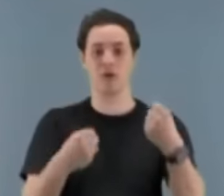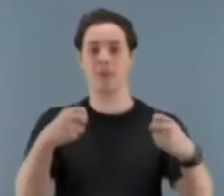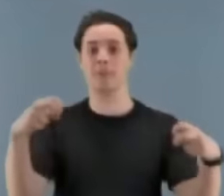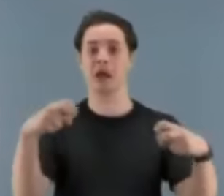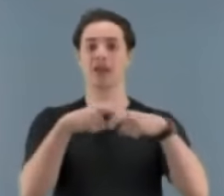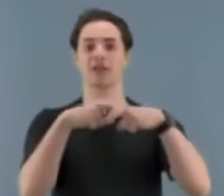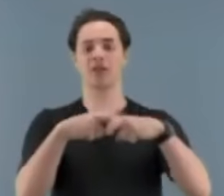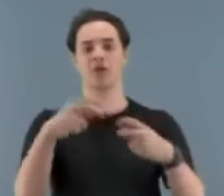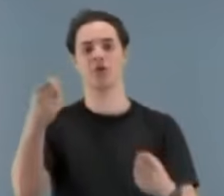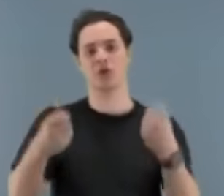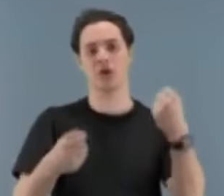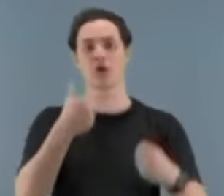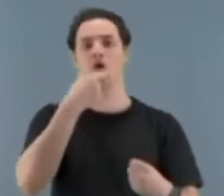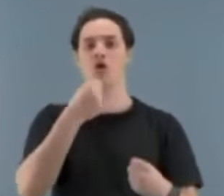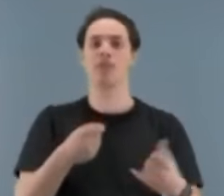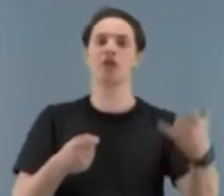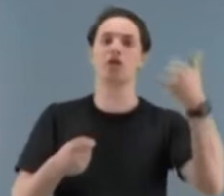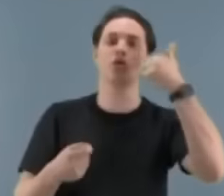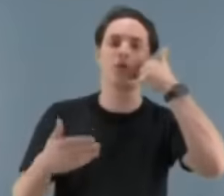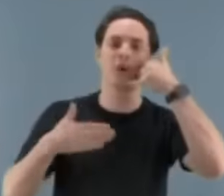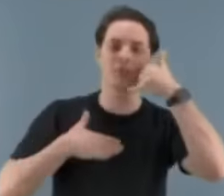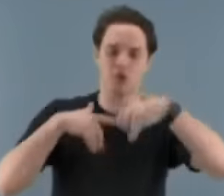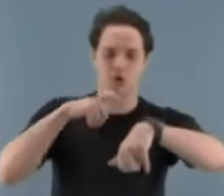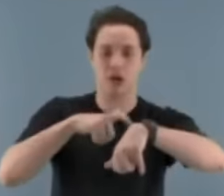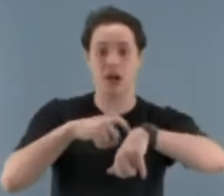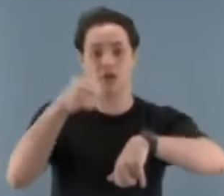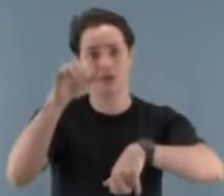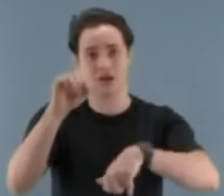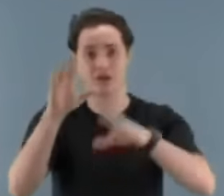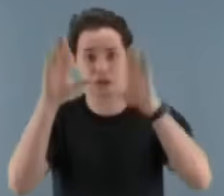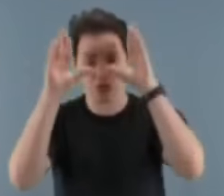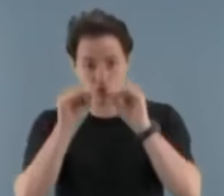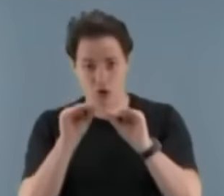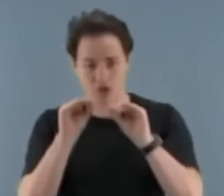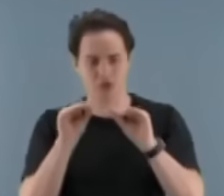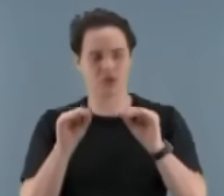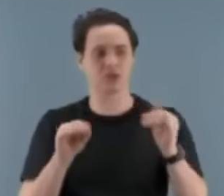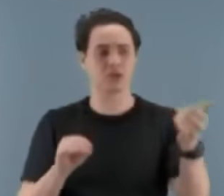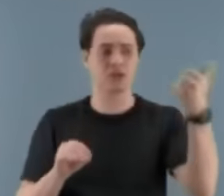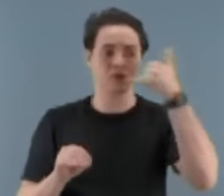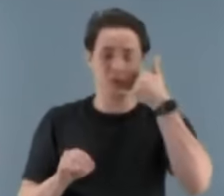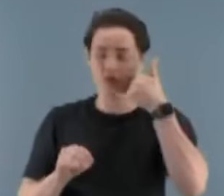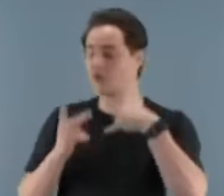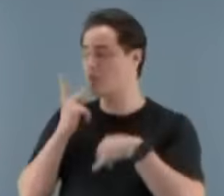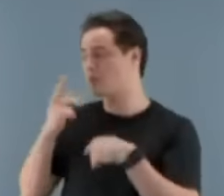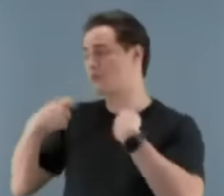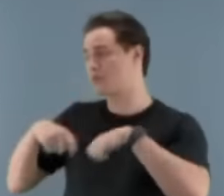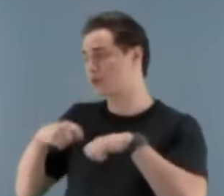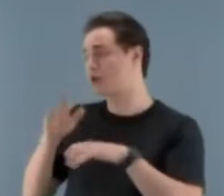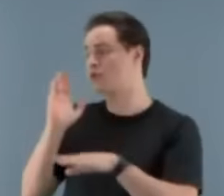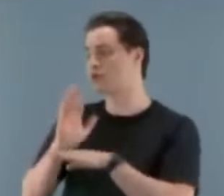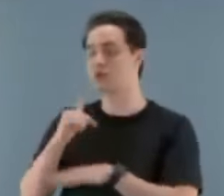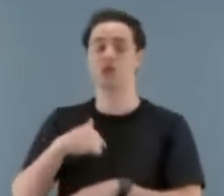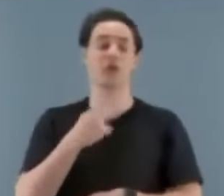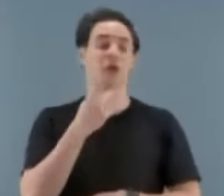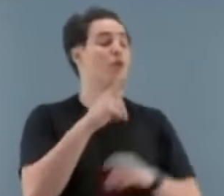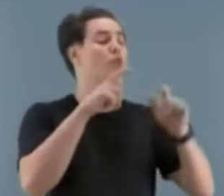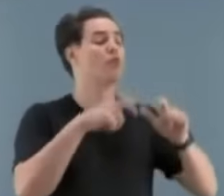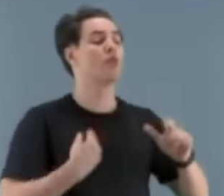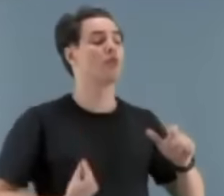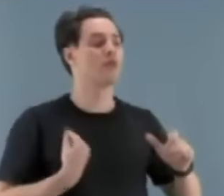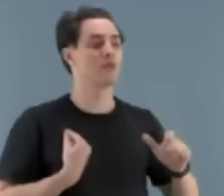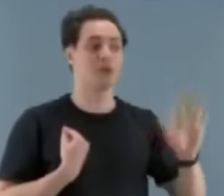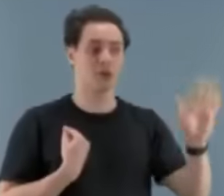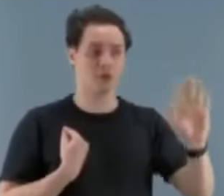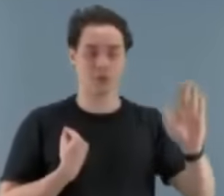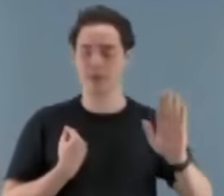ligou... Era 10 horas da noite. E aí eu falei para ele, falou, ó, tô precisando de uma ajuda. Eu falei, não, agora onde o senhor tá? Ele falou assim, não, é amanhã levar